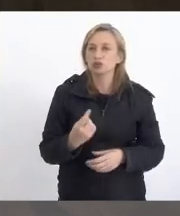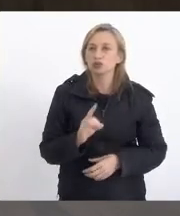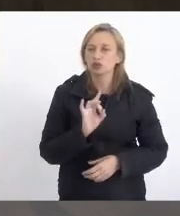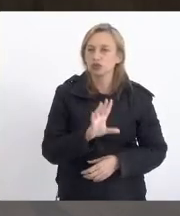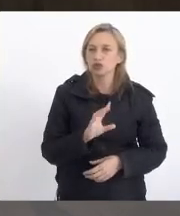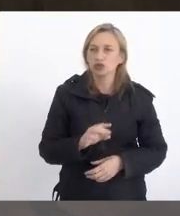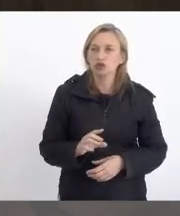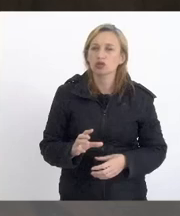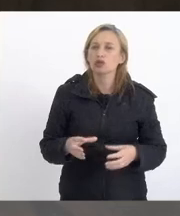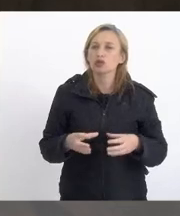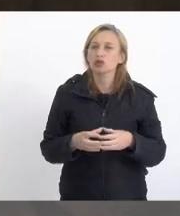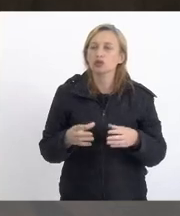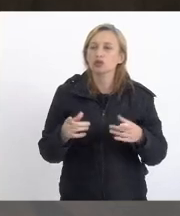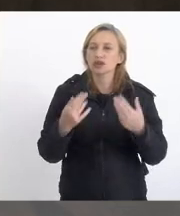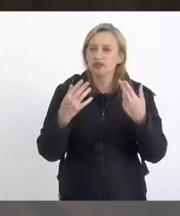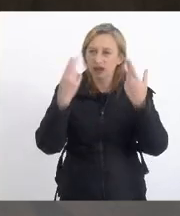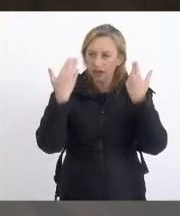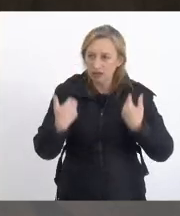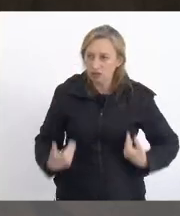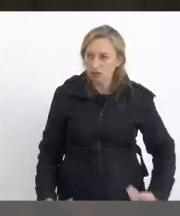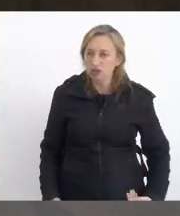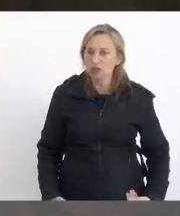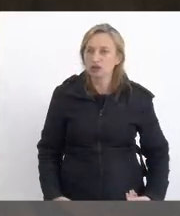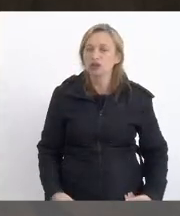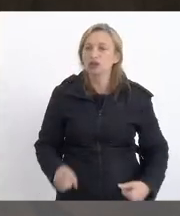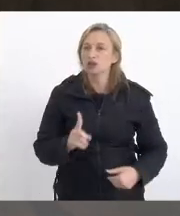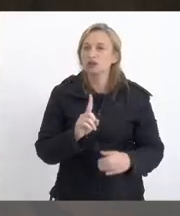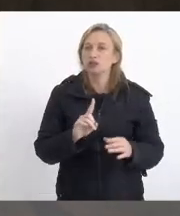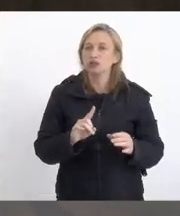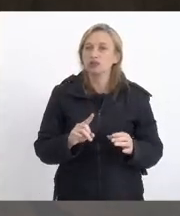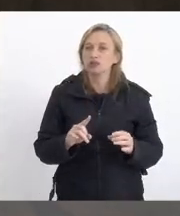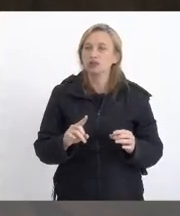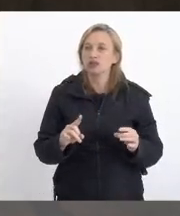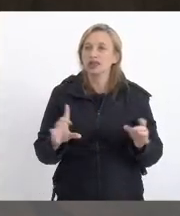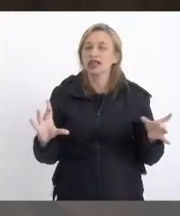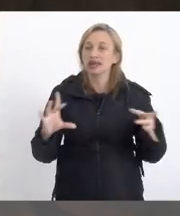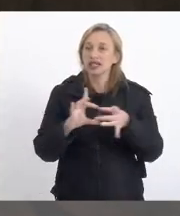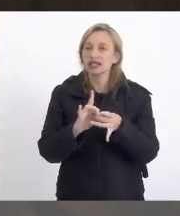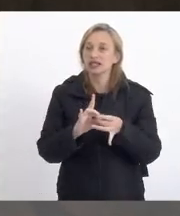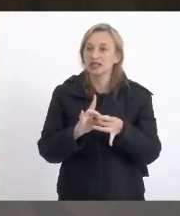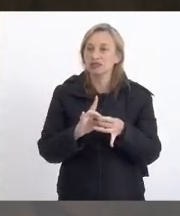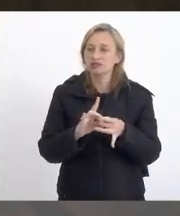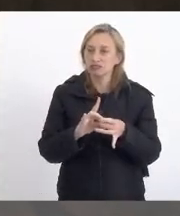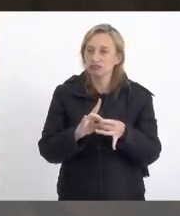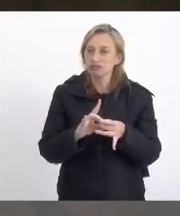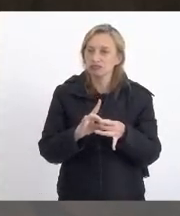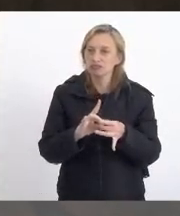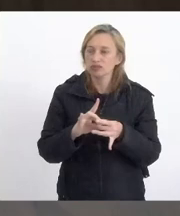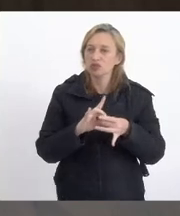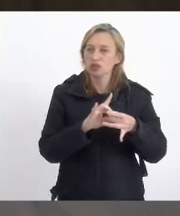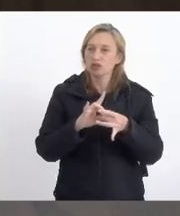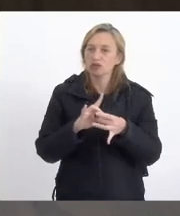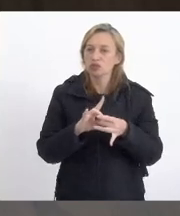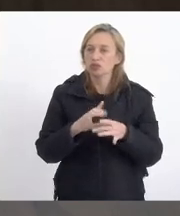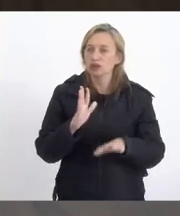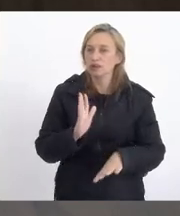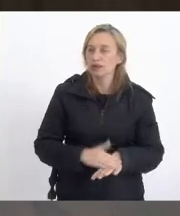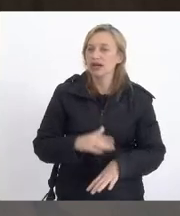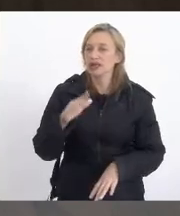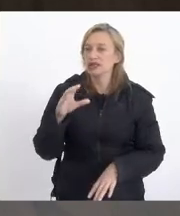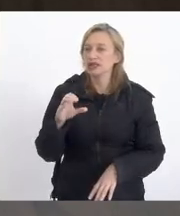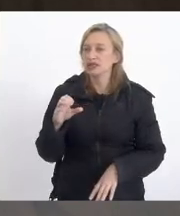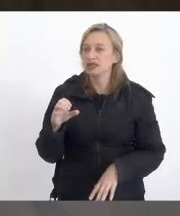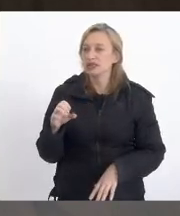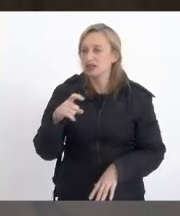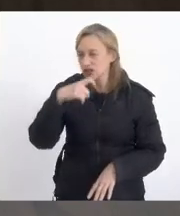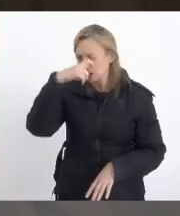um corpo ele tem vários membros, e muitos membros não têm a mesma função. Né? Uns têm mais calo na mão e outros